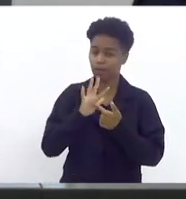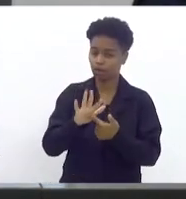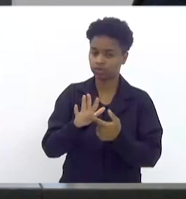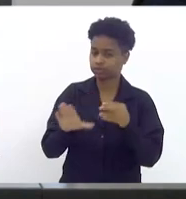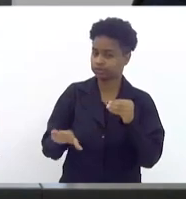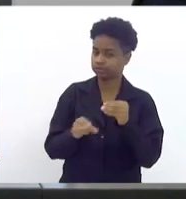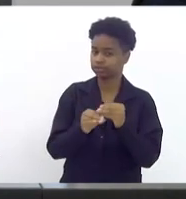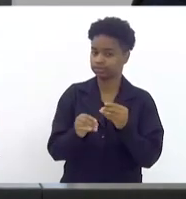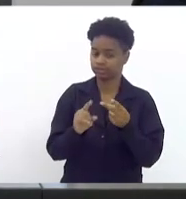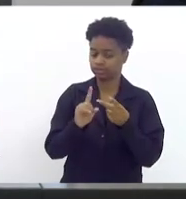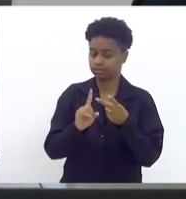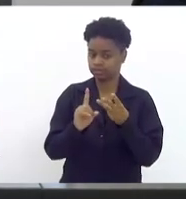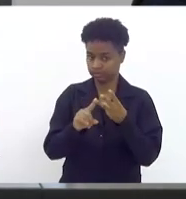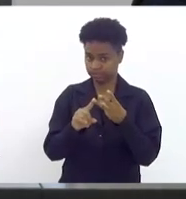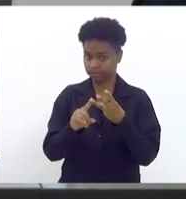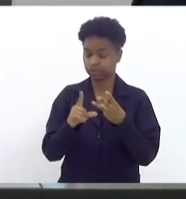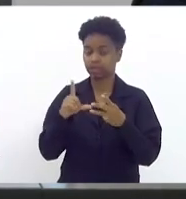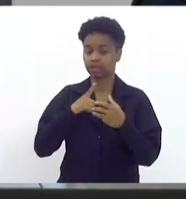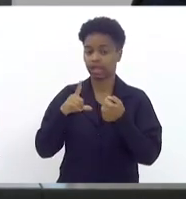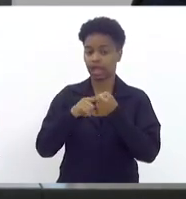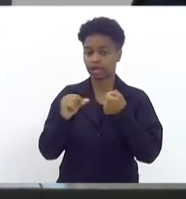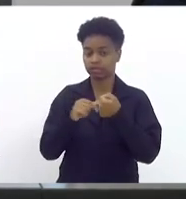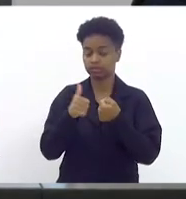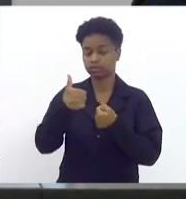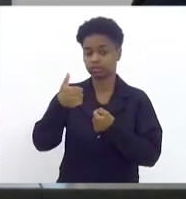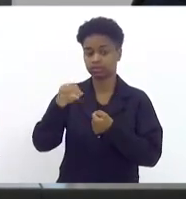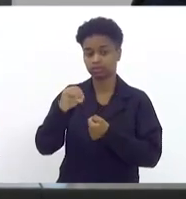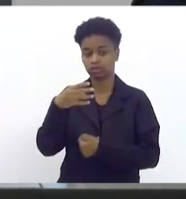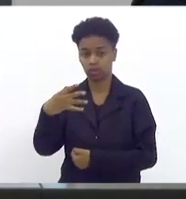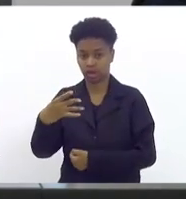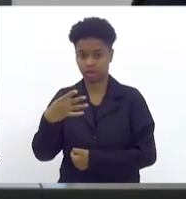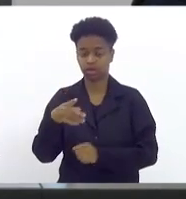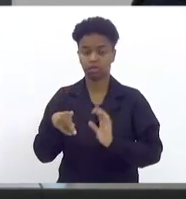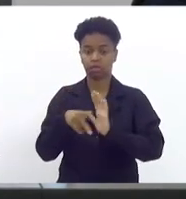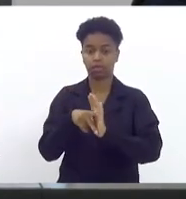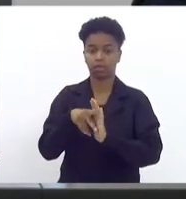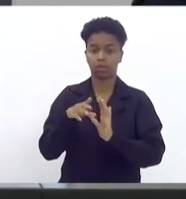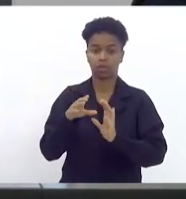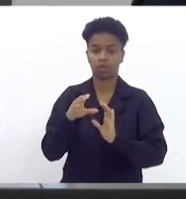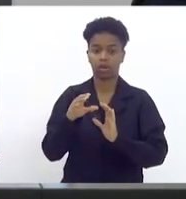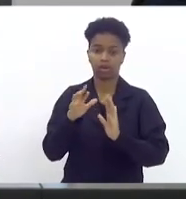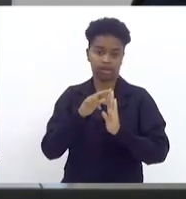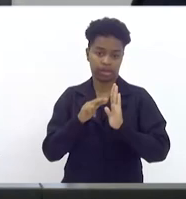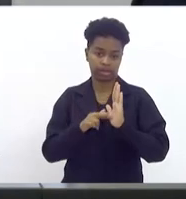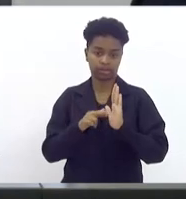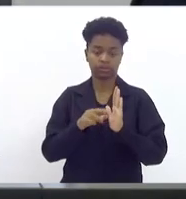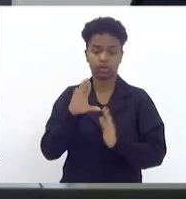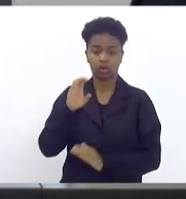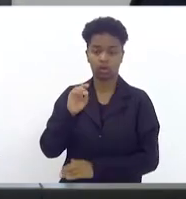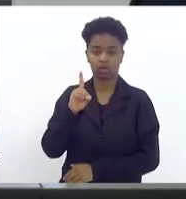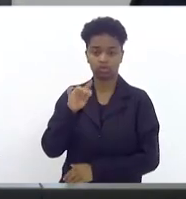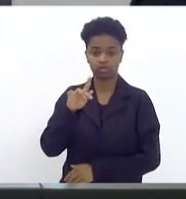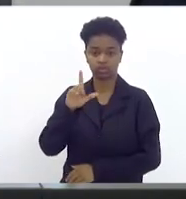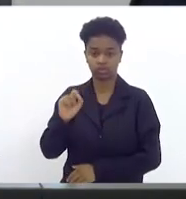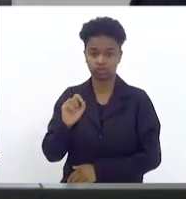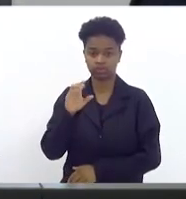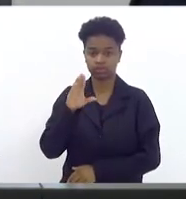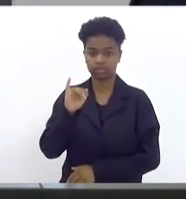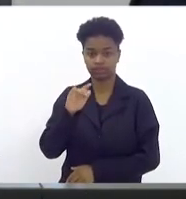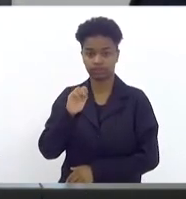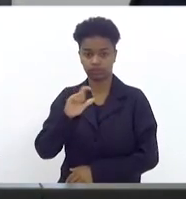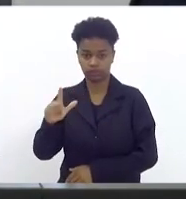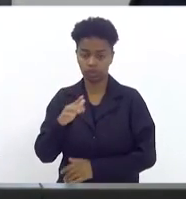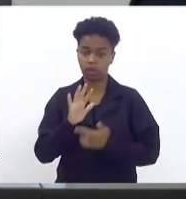filia ao deputado doutor Serginho, né, o artigo 104 do Código Civil, bota lá nas questões